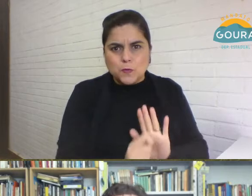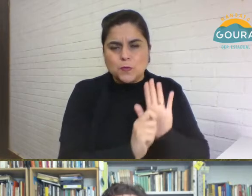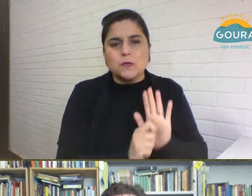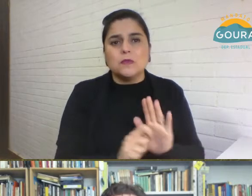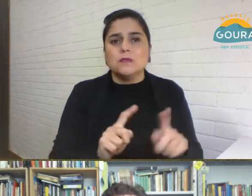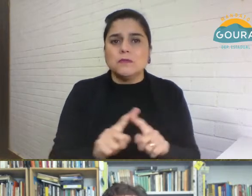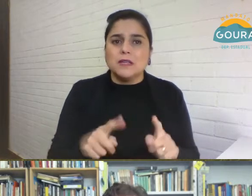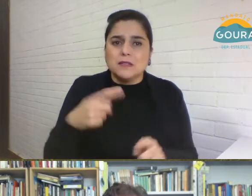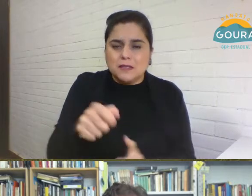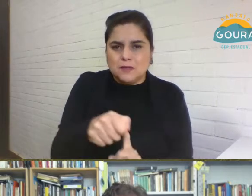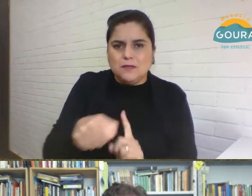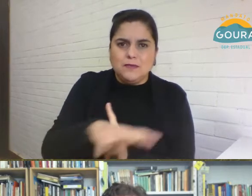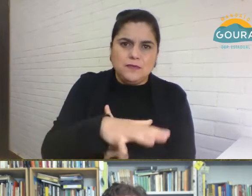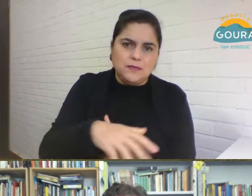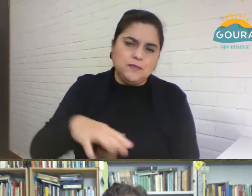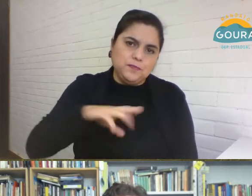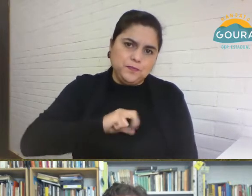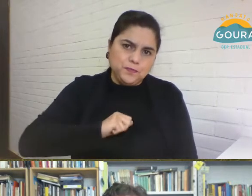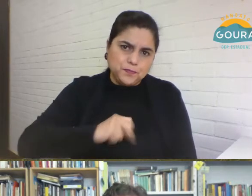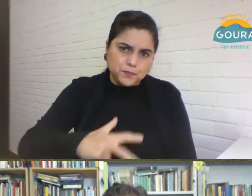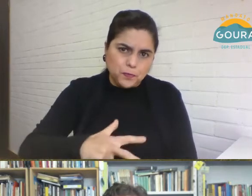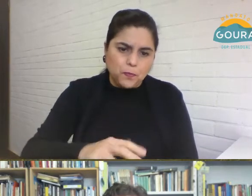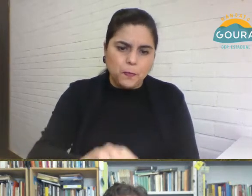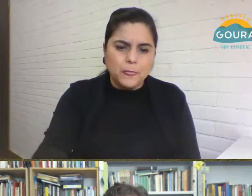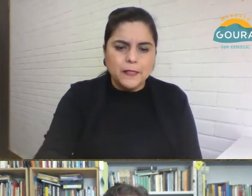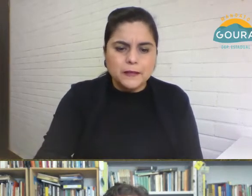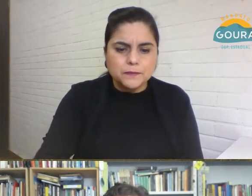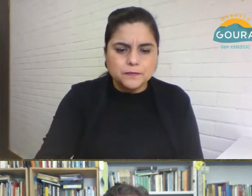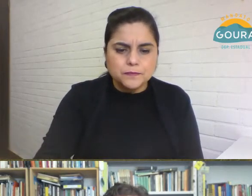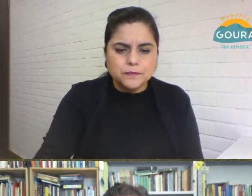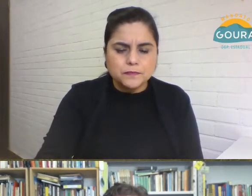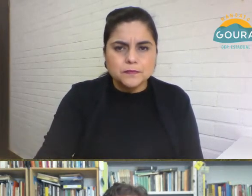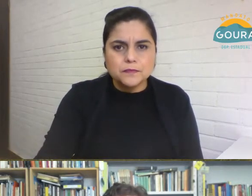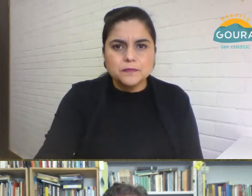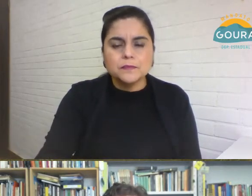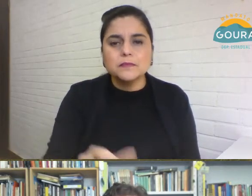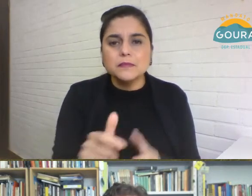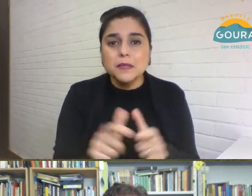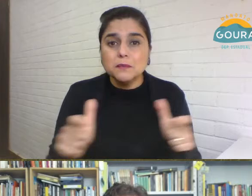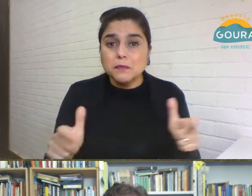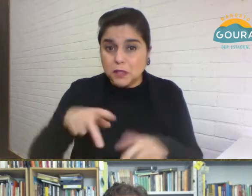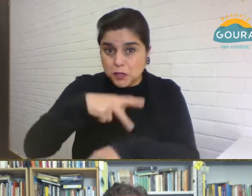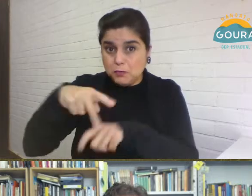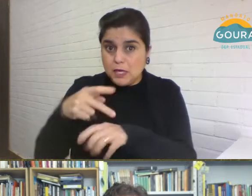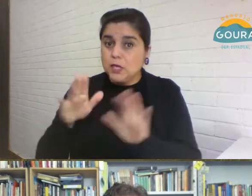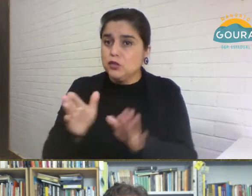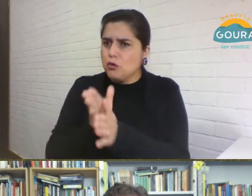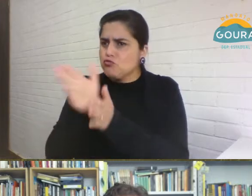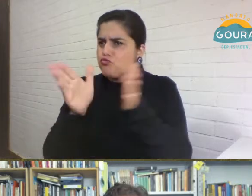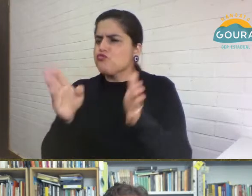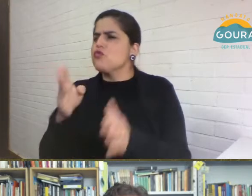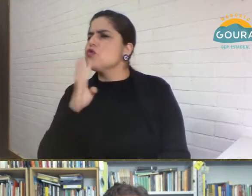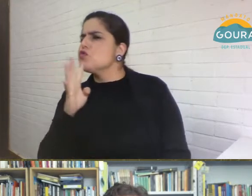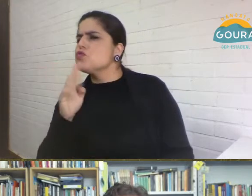portuguesa. Na maioria dos países que eu conheço e cuja realidade,